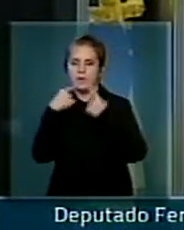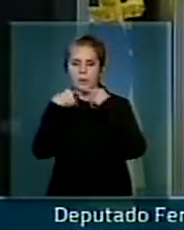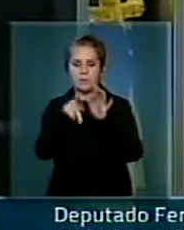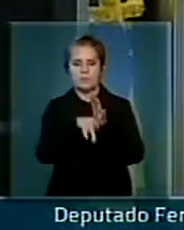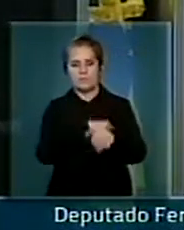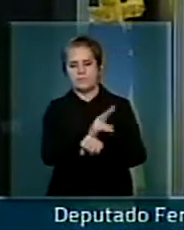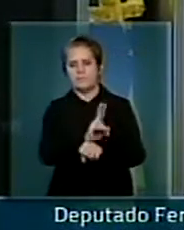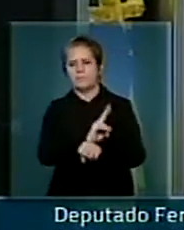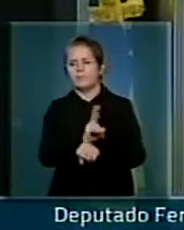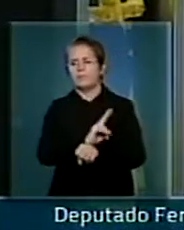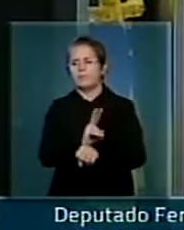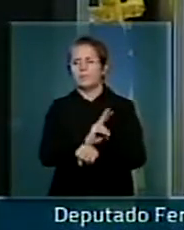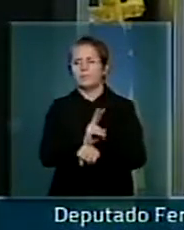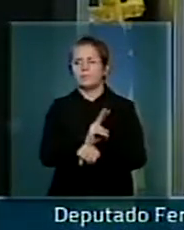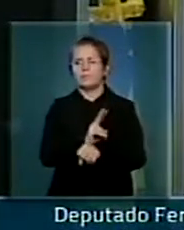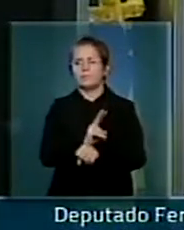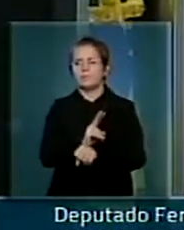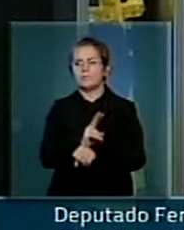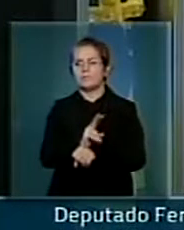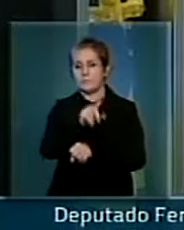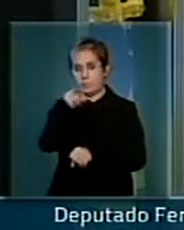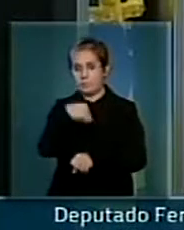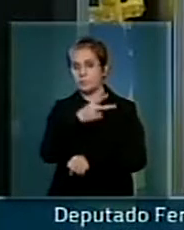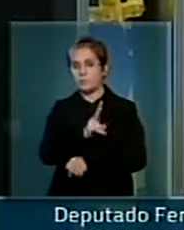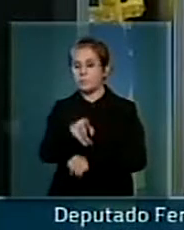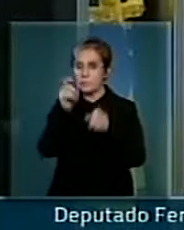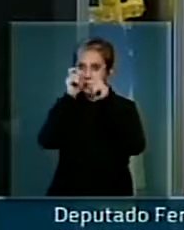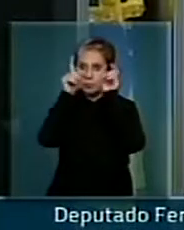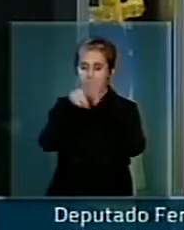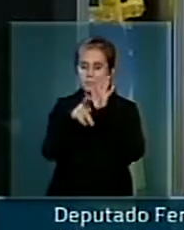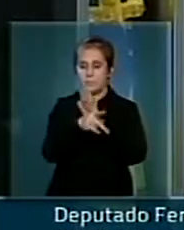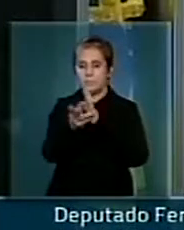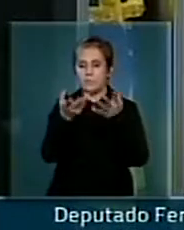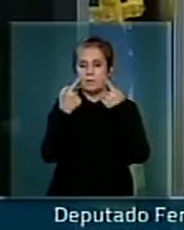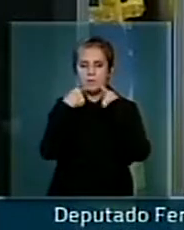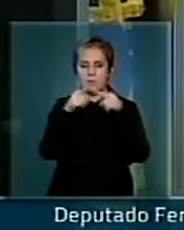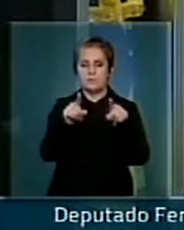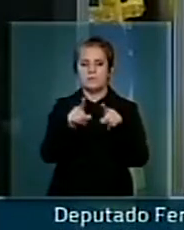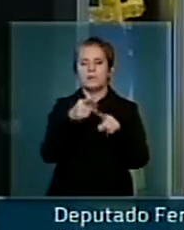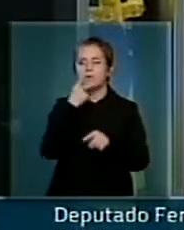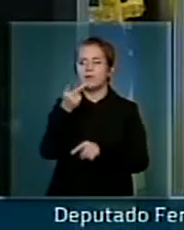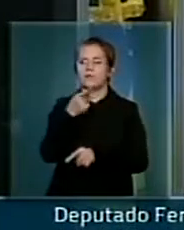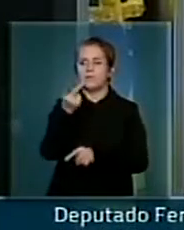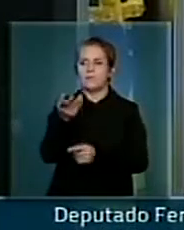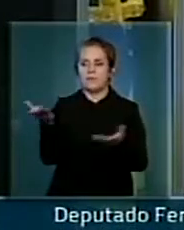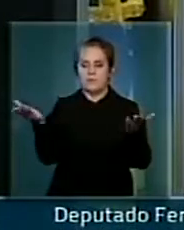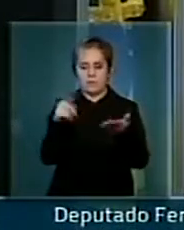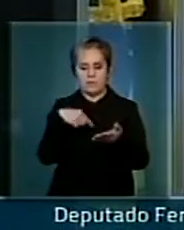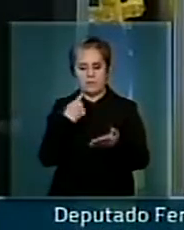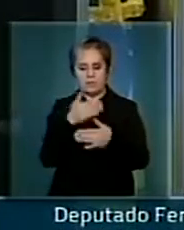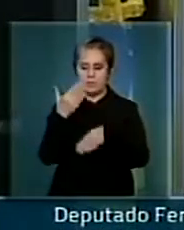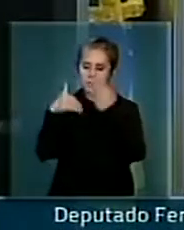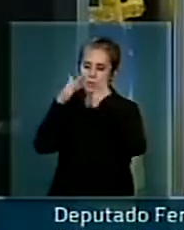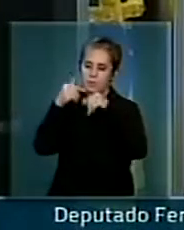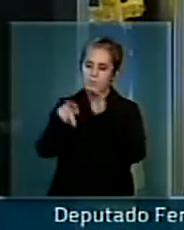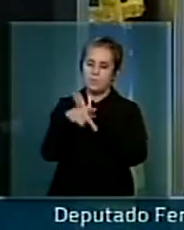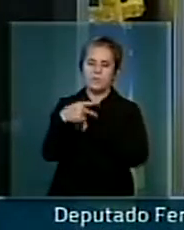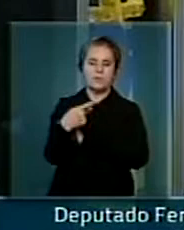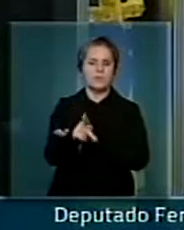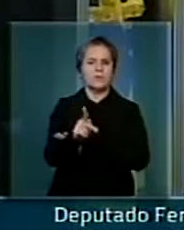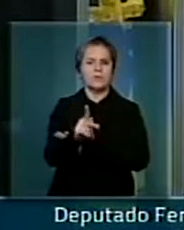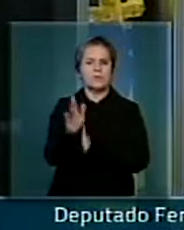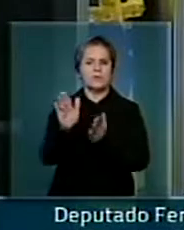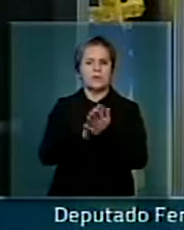plantão, eles estão sempre apostos, reforço, aqui que o nosso desenvolvimento não tem nada